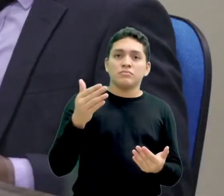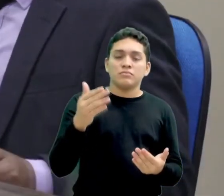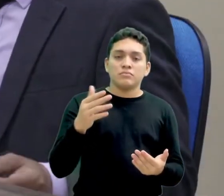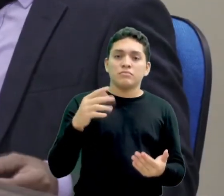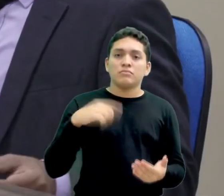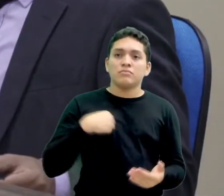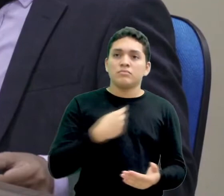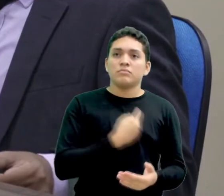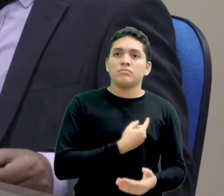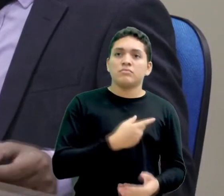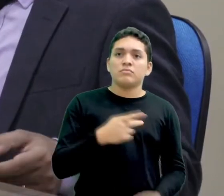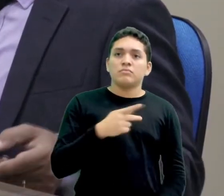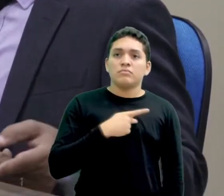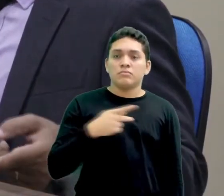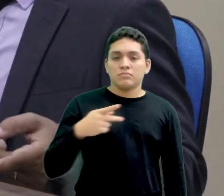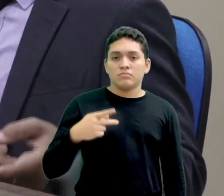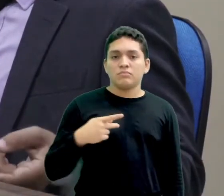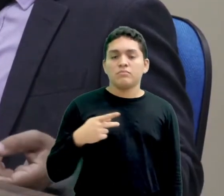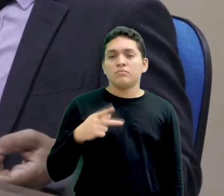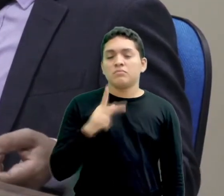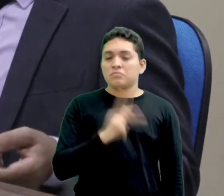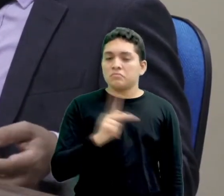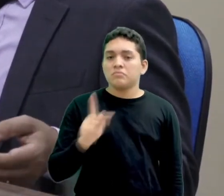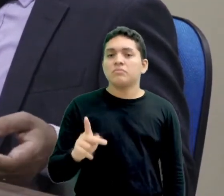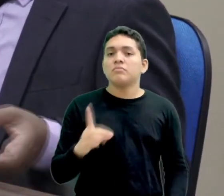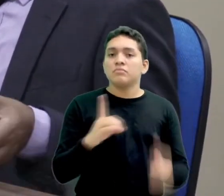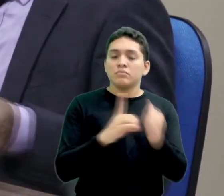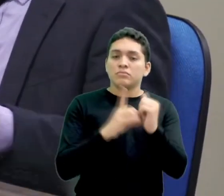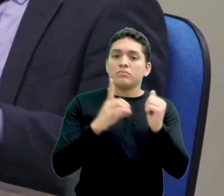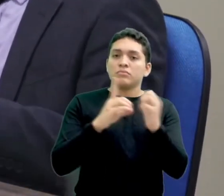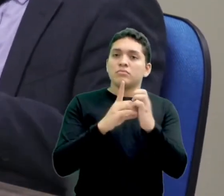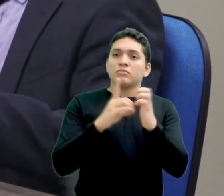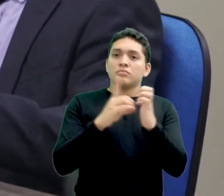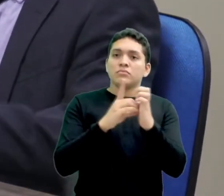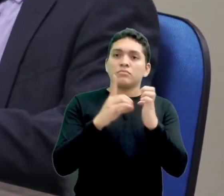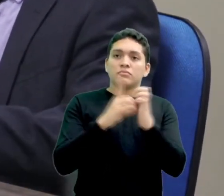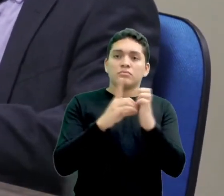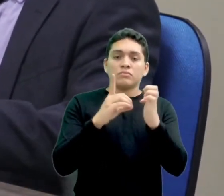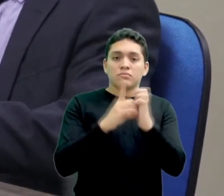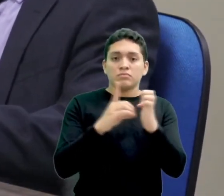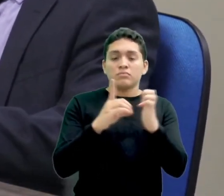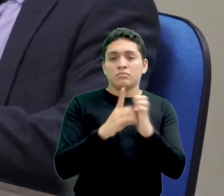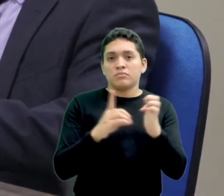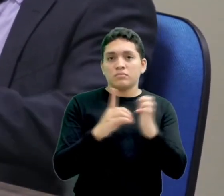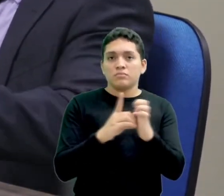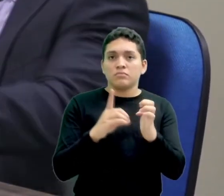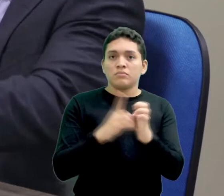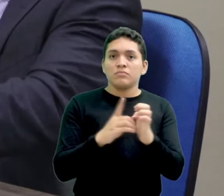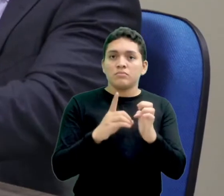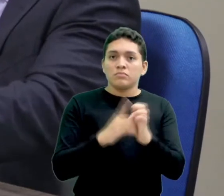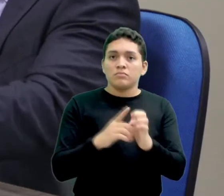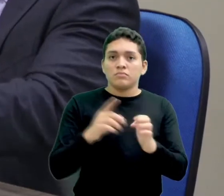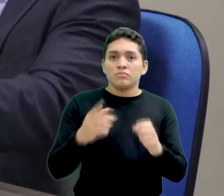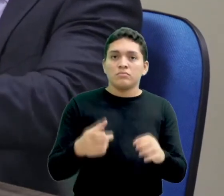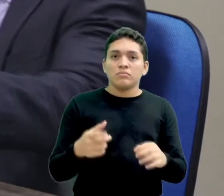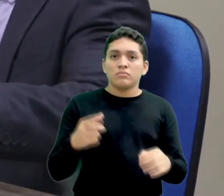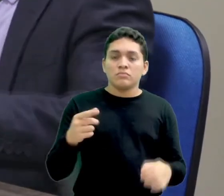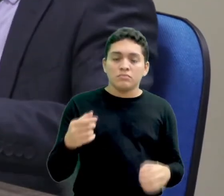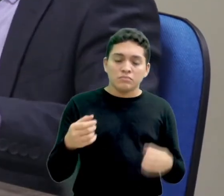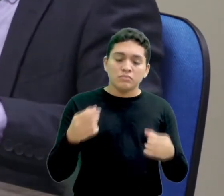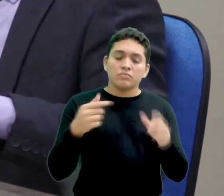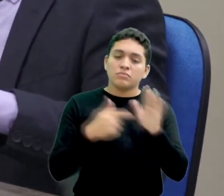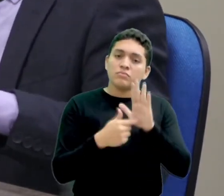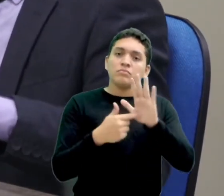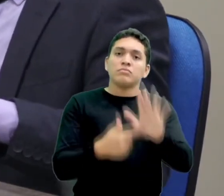nossos professores da Escola Bíblica Dominical, como o nosso diácono Adriano recapitulou e enfatizou